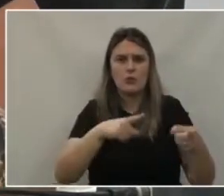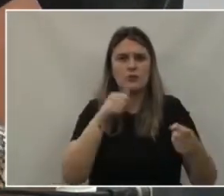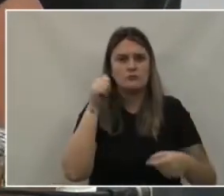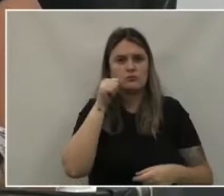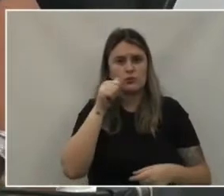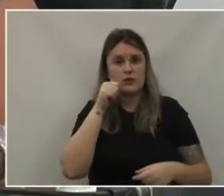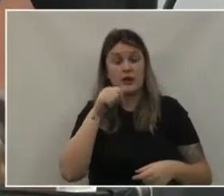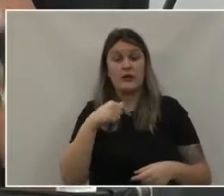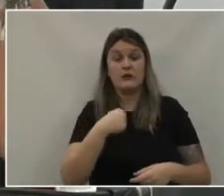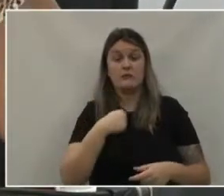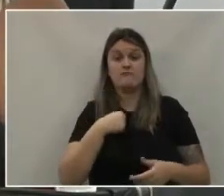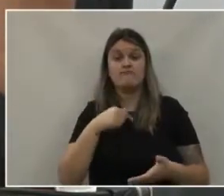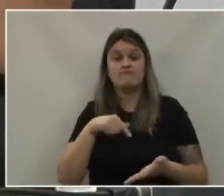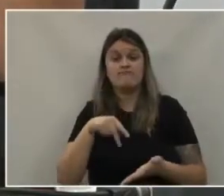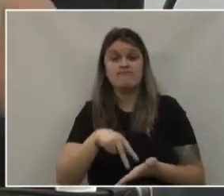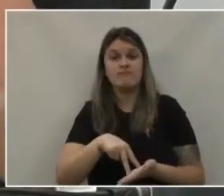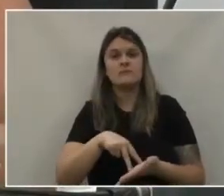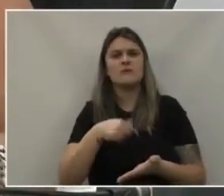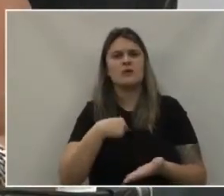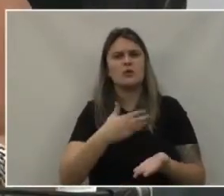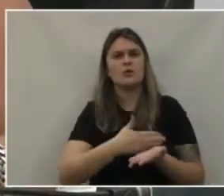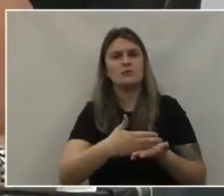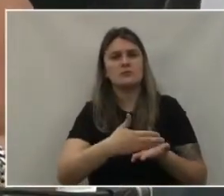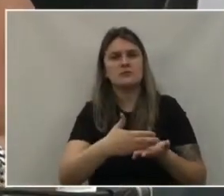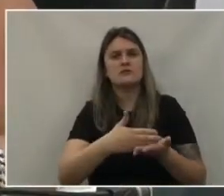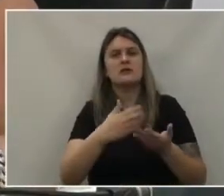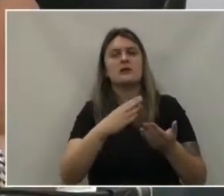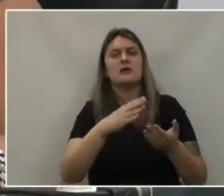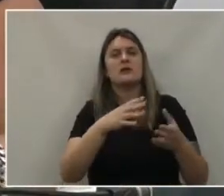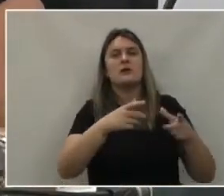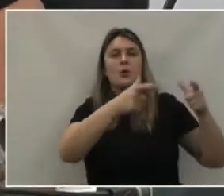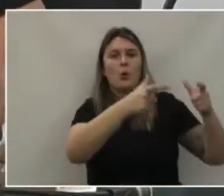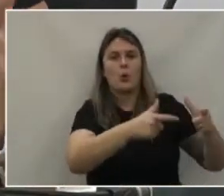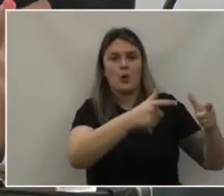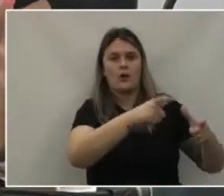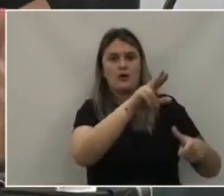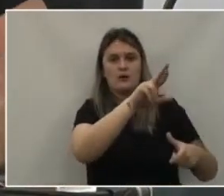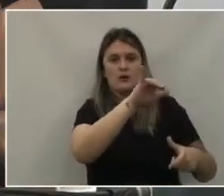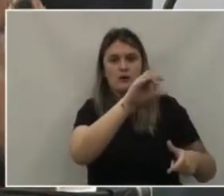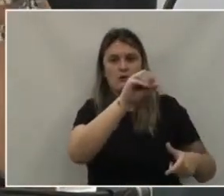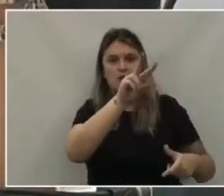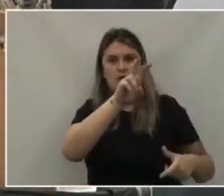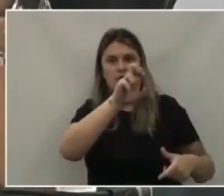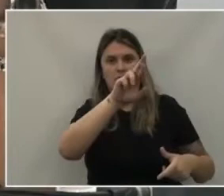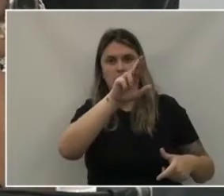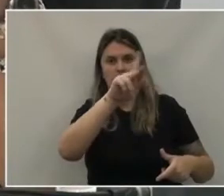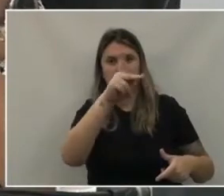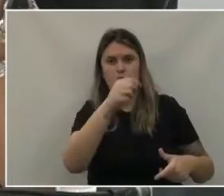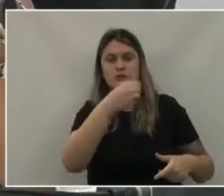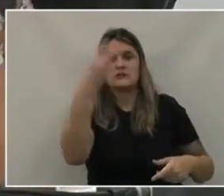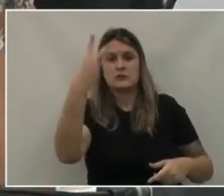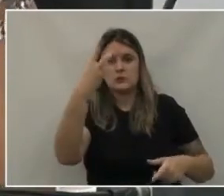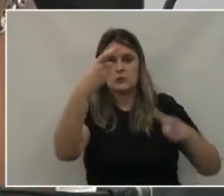eu fiz questão de começar pelo Rio Vermelho. Fizemos São